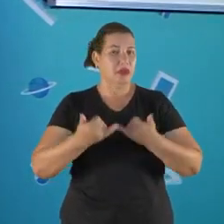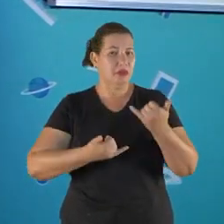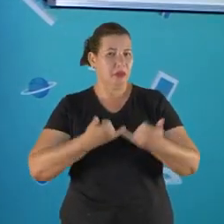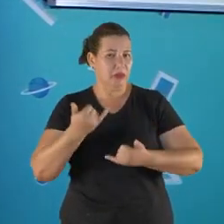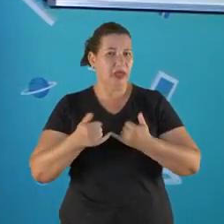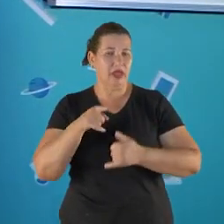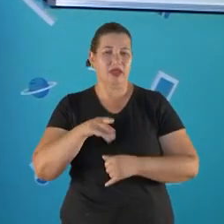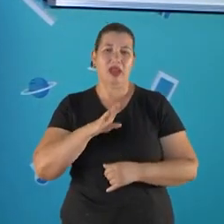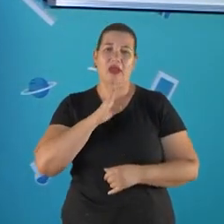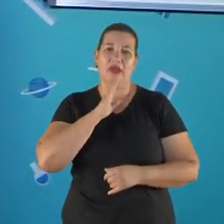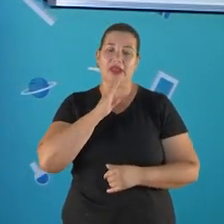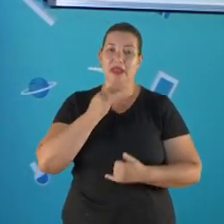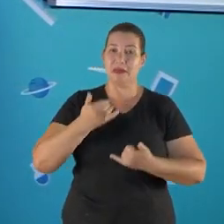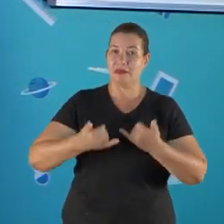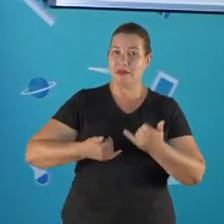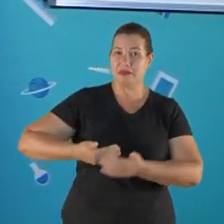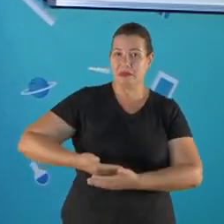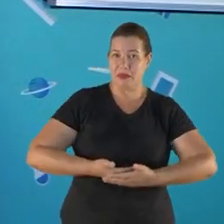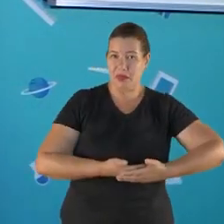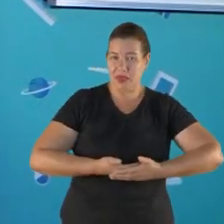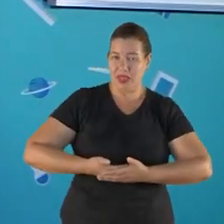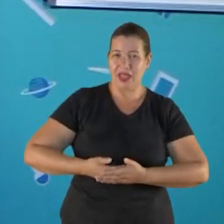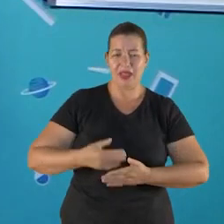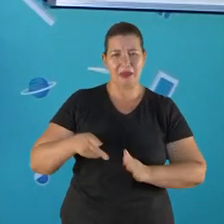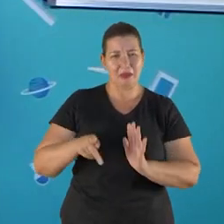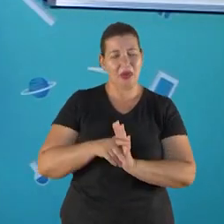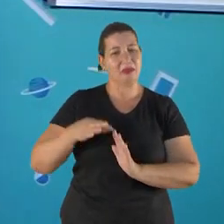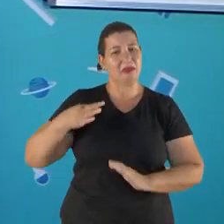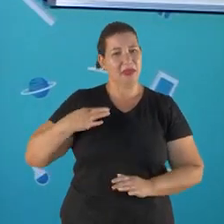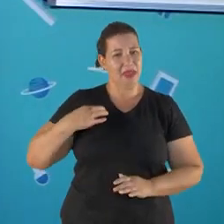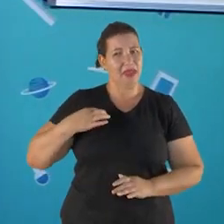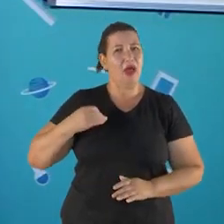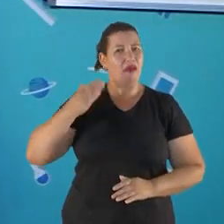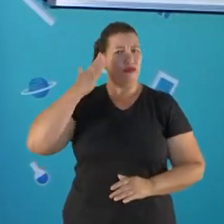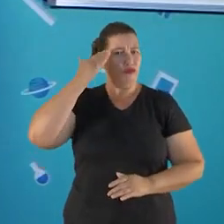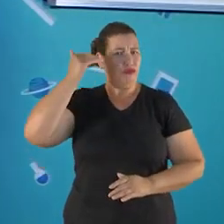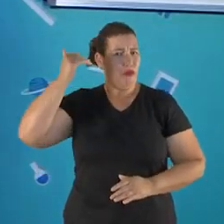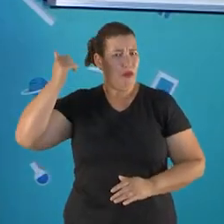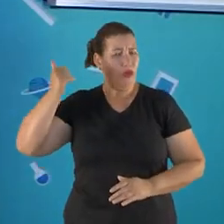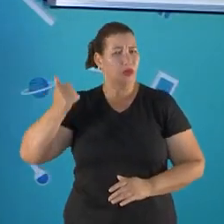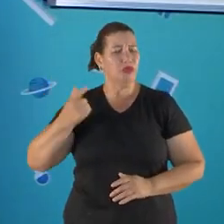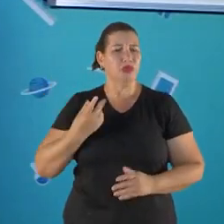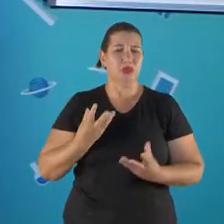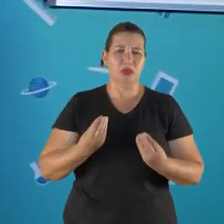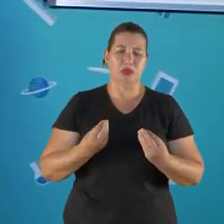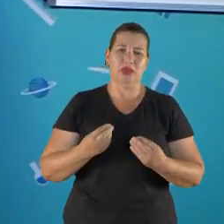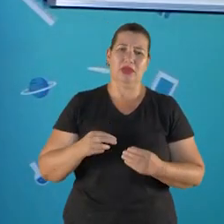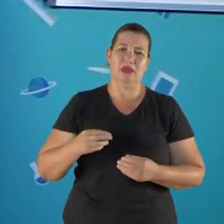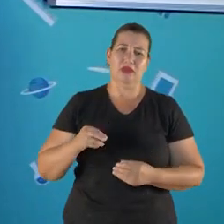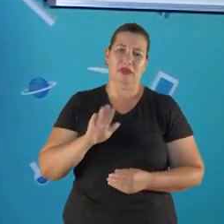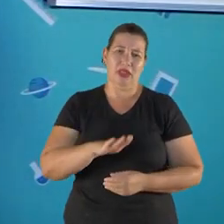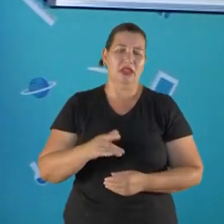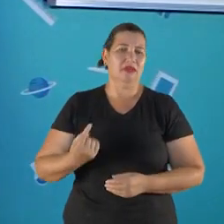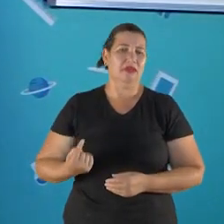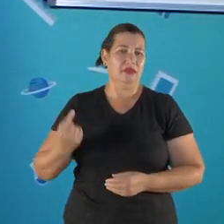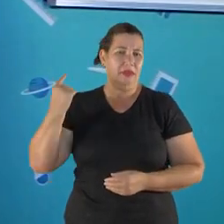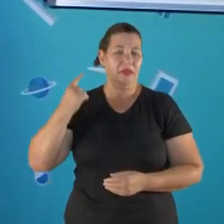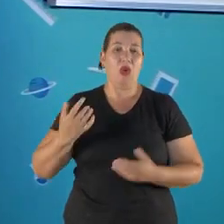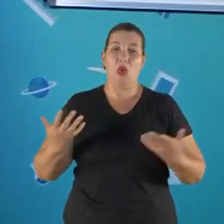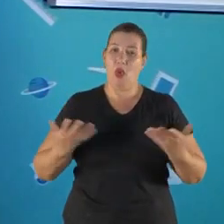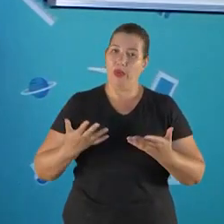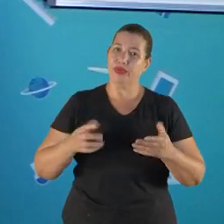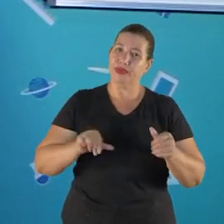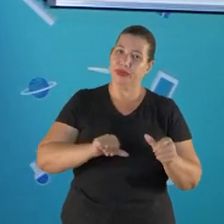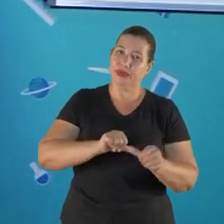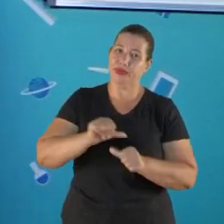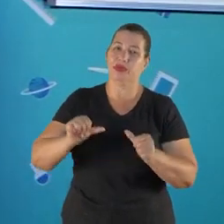brinquedos que conhecemos. As bonecas de pano, pessoal, já foram um grande sucesso na vida de muitas crianças. Hoje, elas